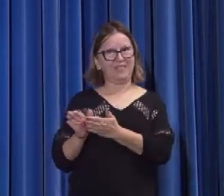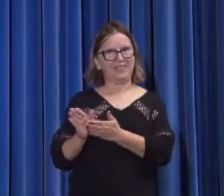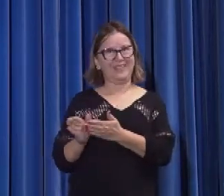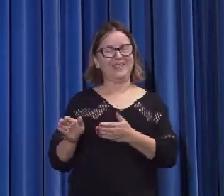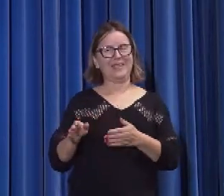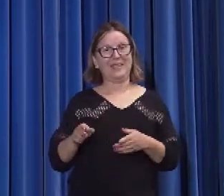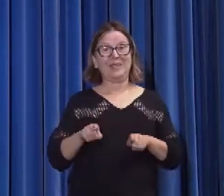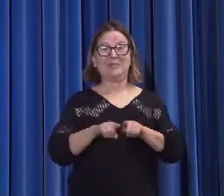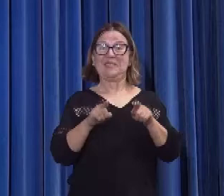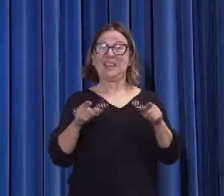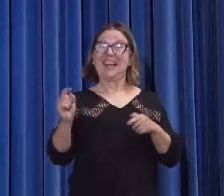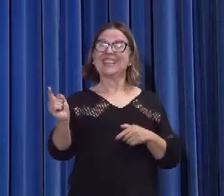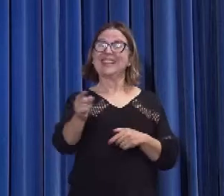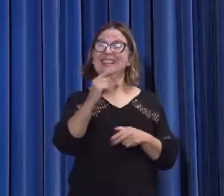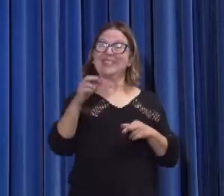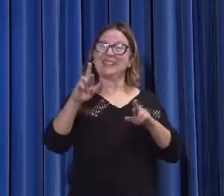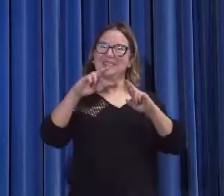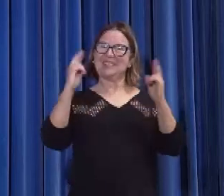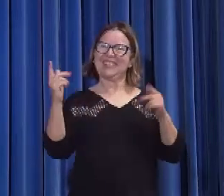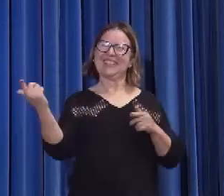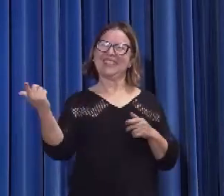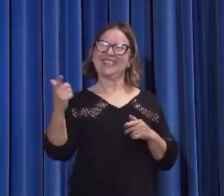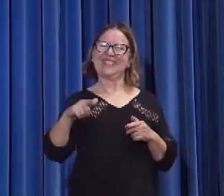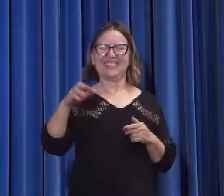esperança, ela vem do Senhor.